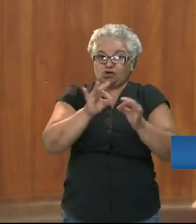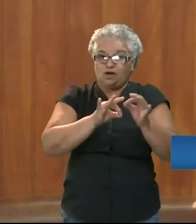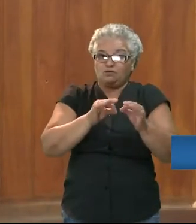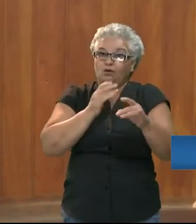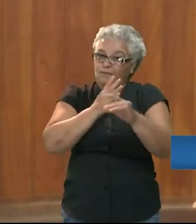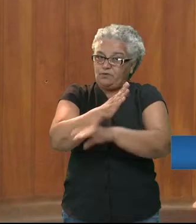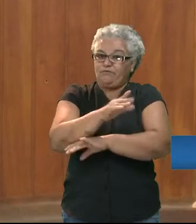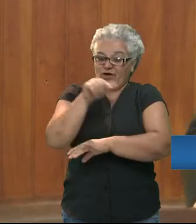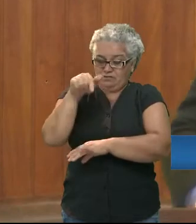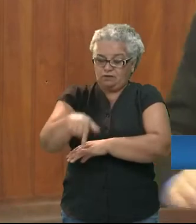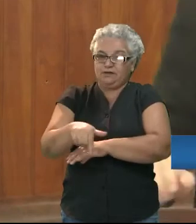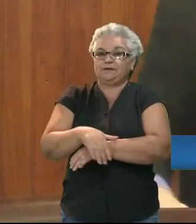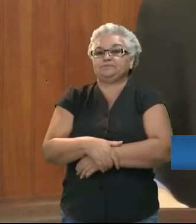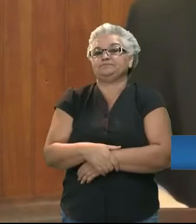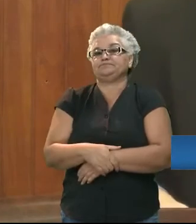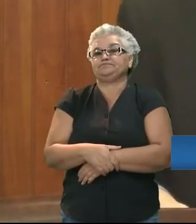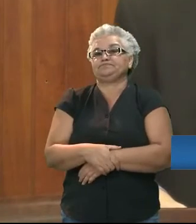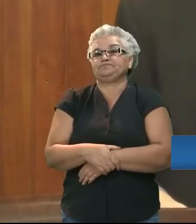a emenda